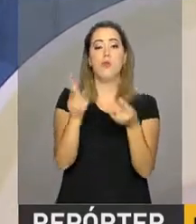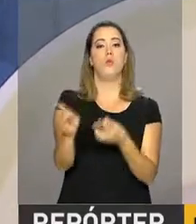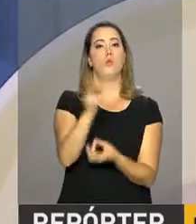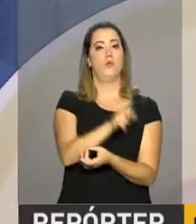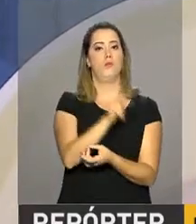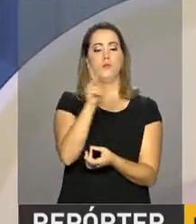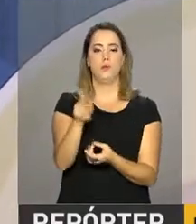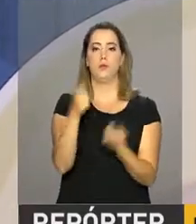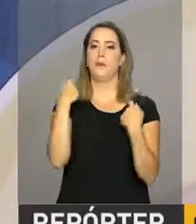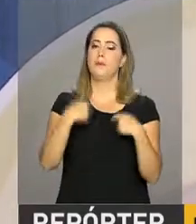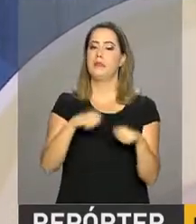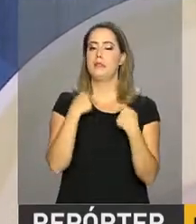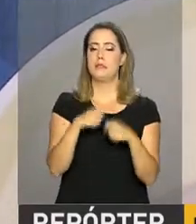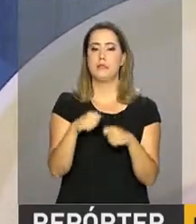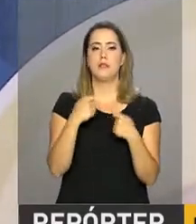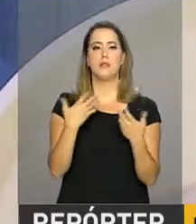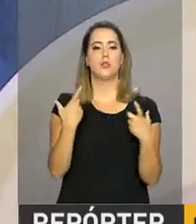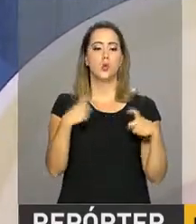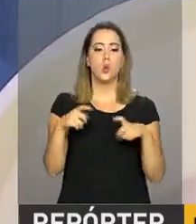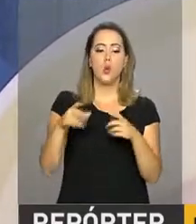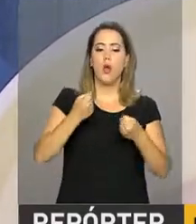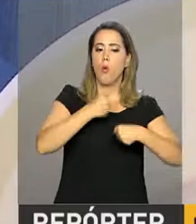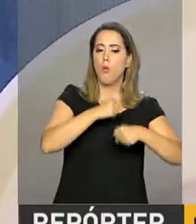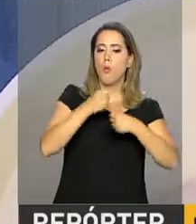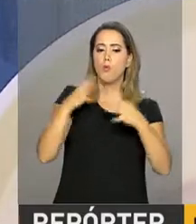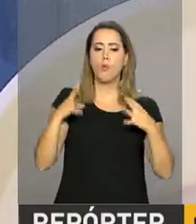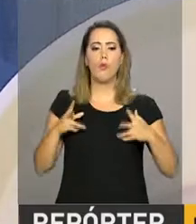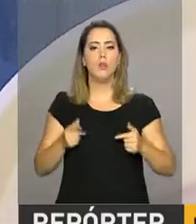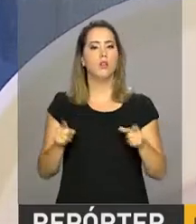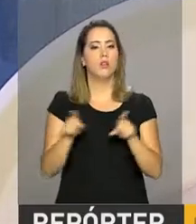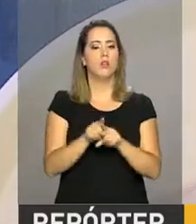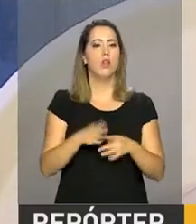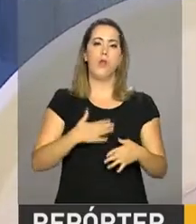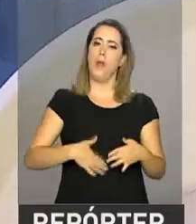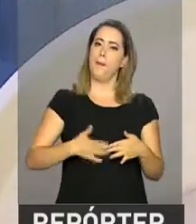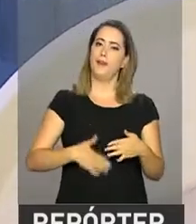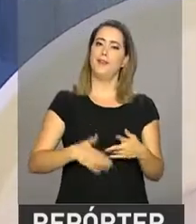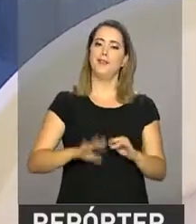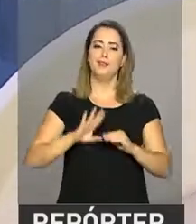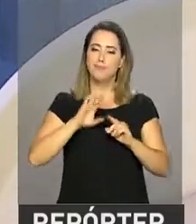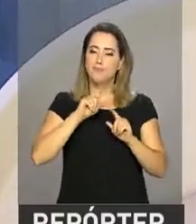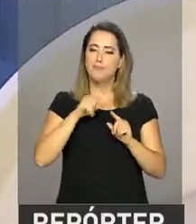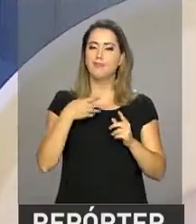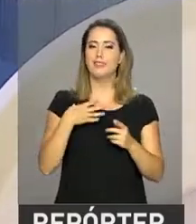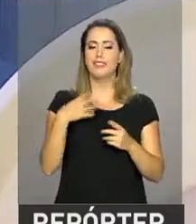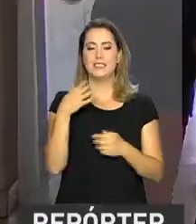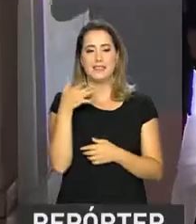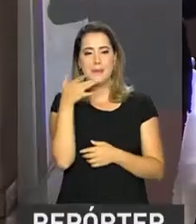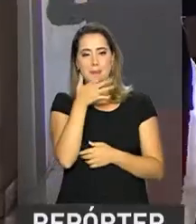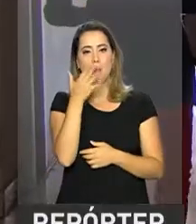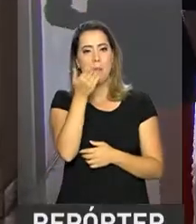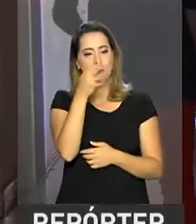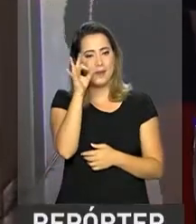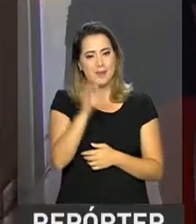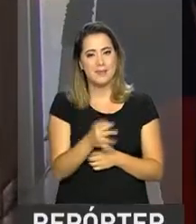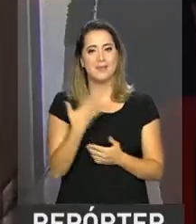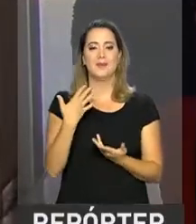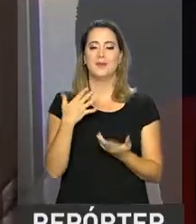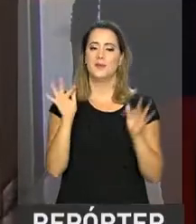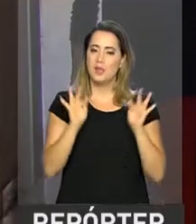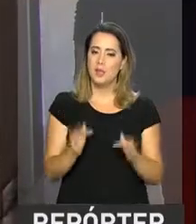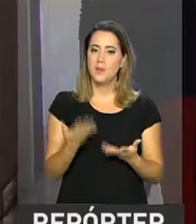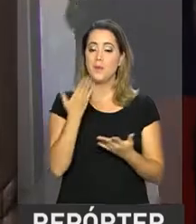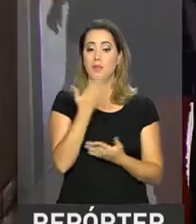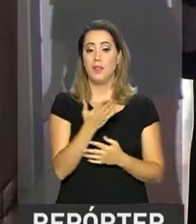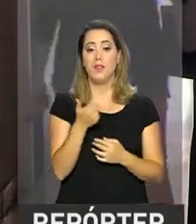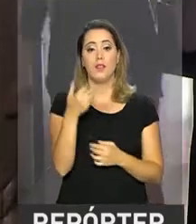vai trazer, tem que estar o ambiente limpo e, no mínimo, a barriguinha cheia, né? Satisfeito. Há 10 anos, em uma escola